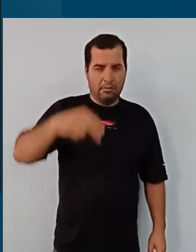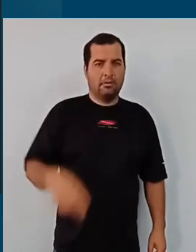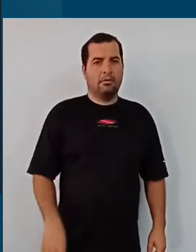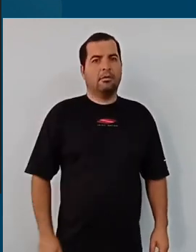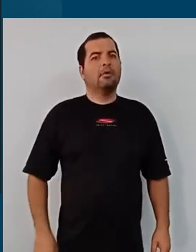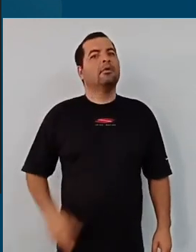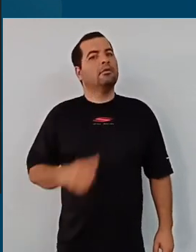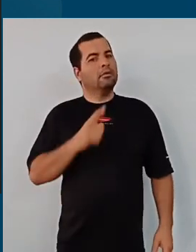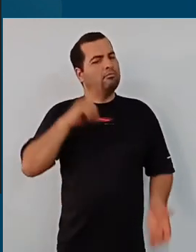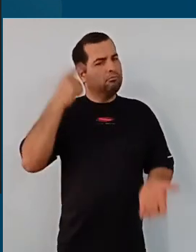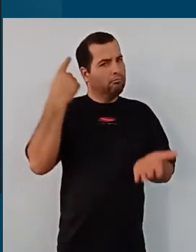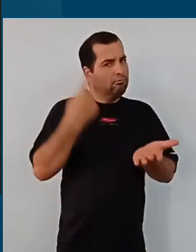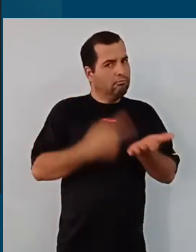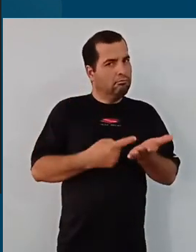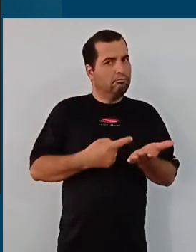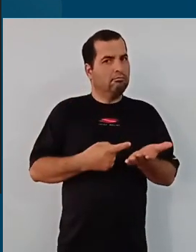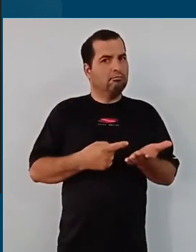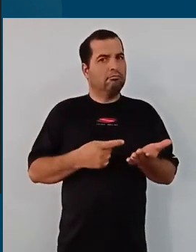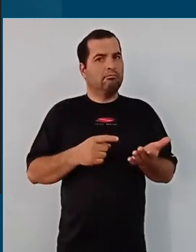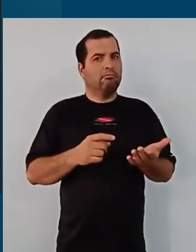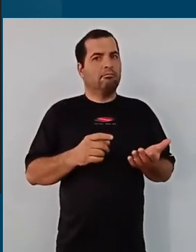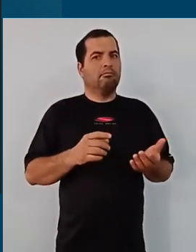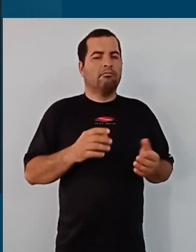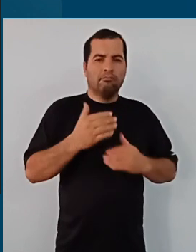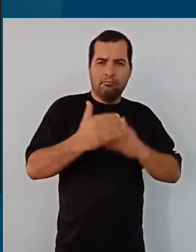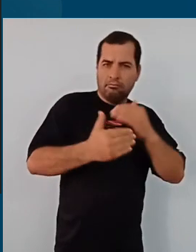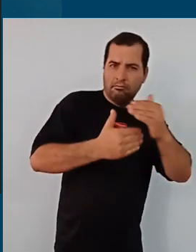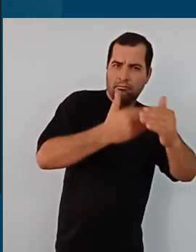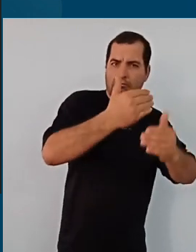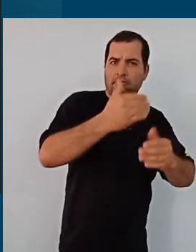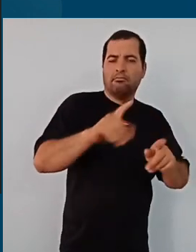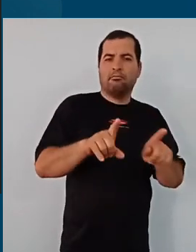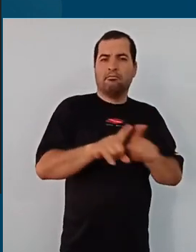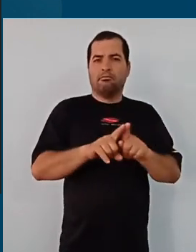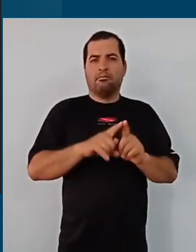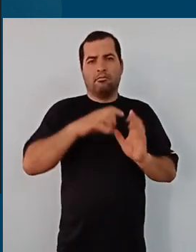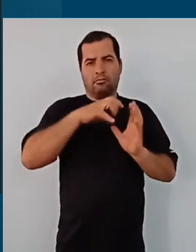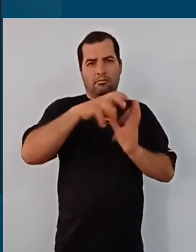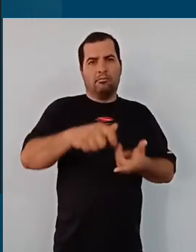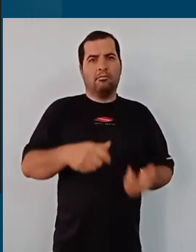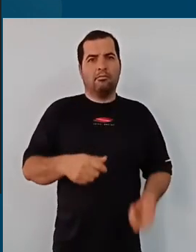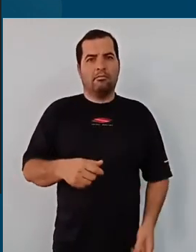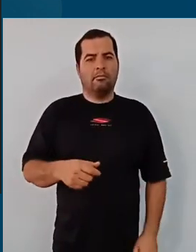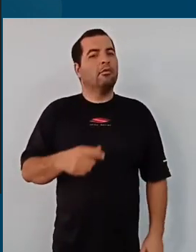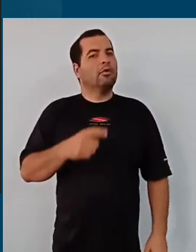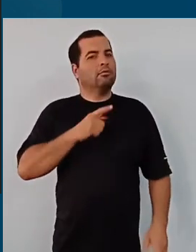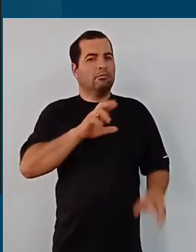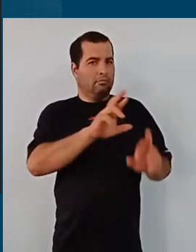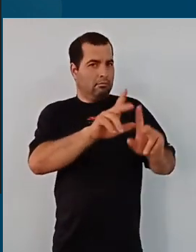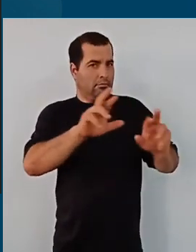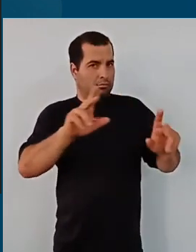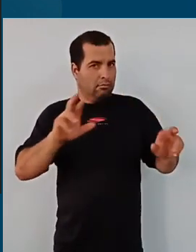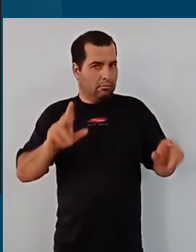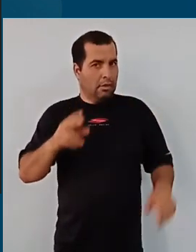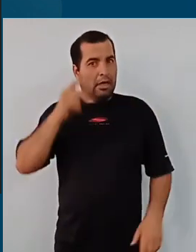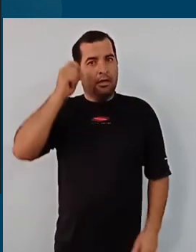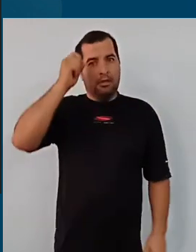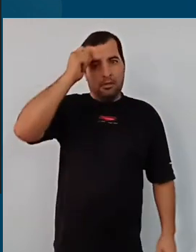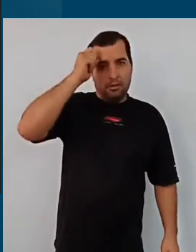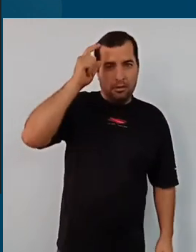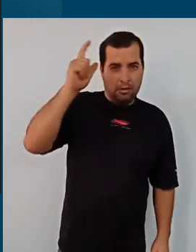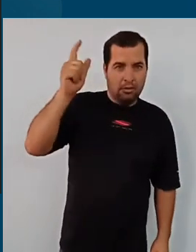tem um compromisso com a formação e o desenvolvimento humano global, em suas dimensões